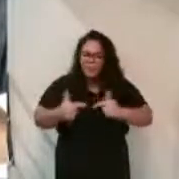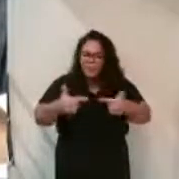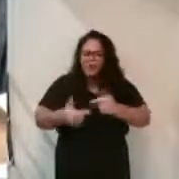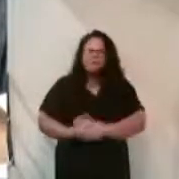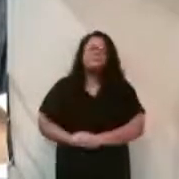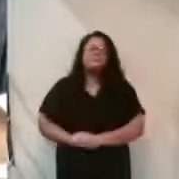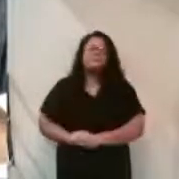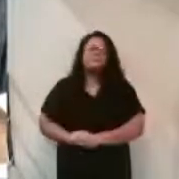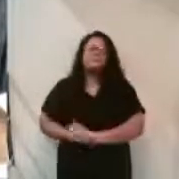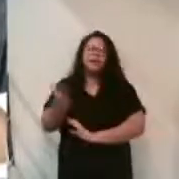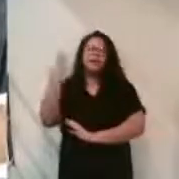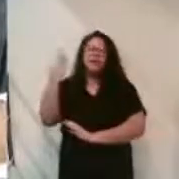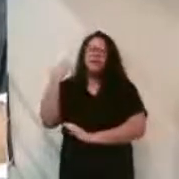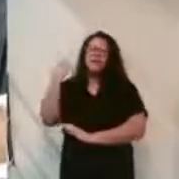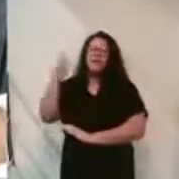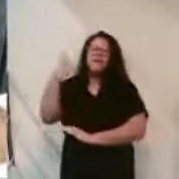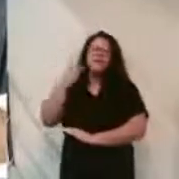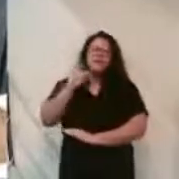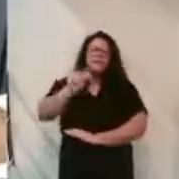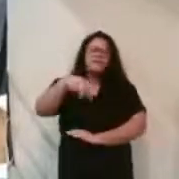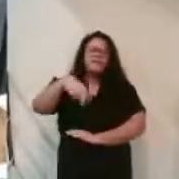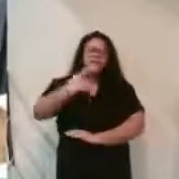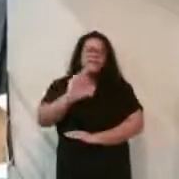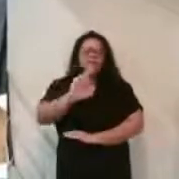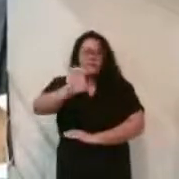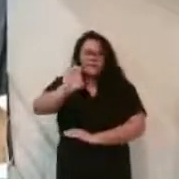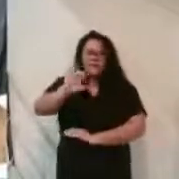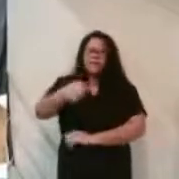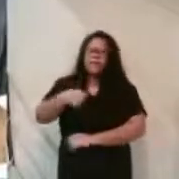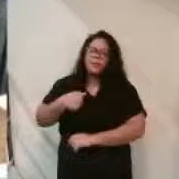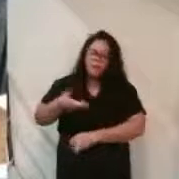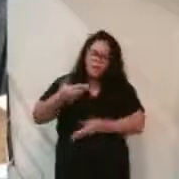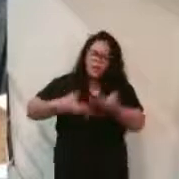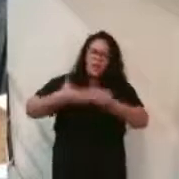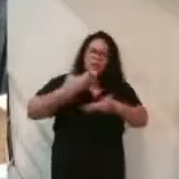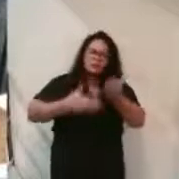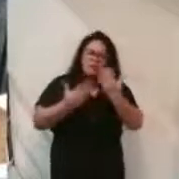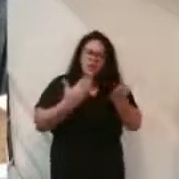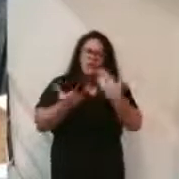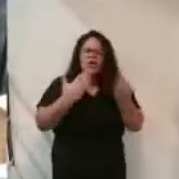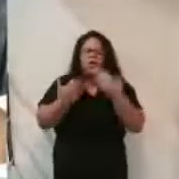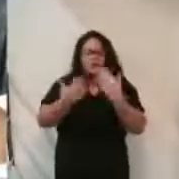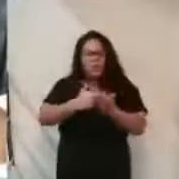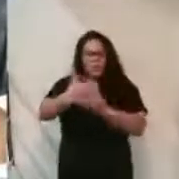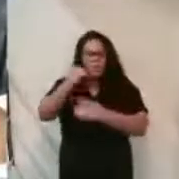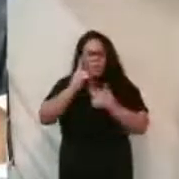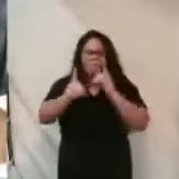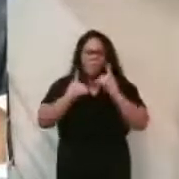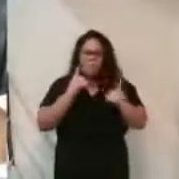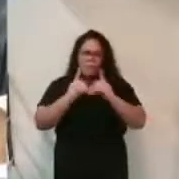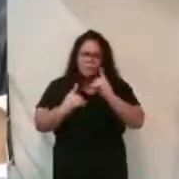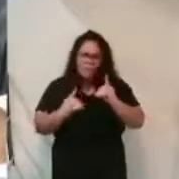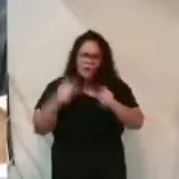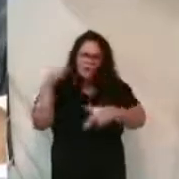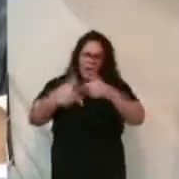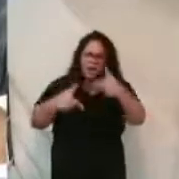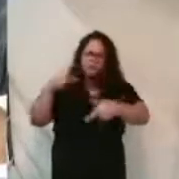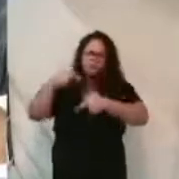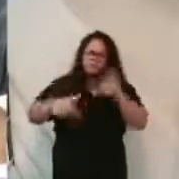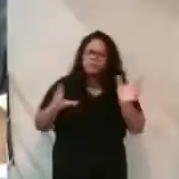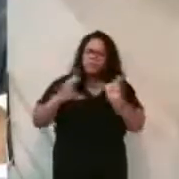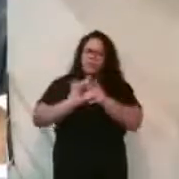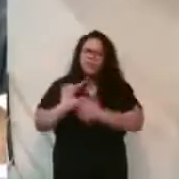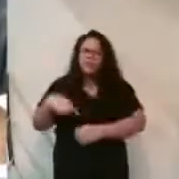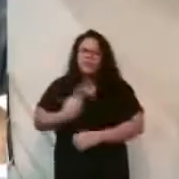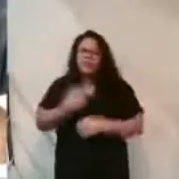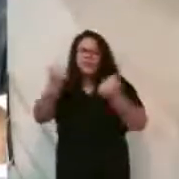a me relacionar. E a gente começou a fazer um trabalho, chegando logo depois, doutora Cristiane. E aí houve realmente uma condição diferente